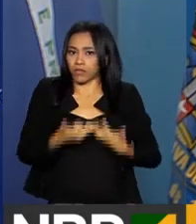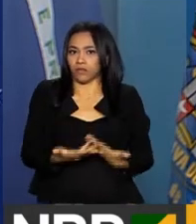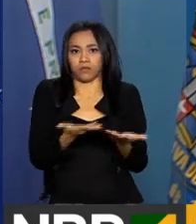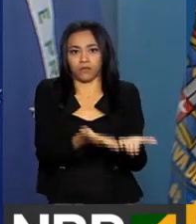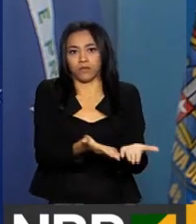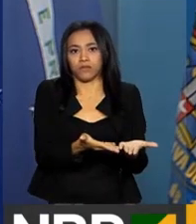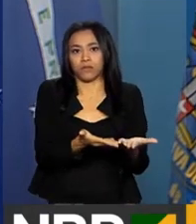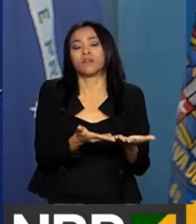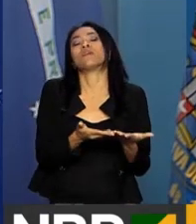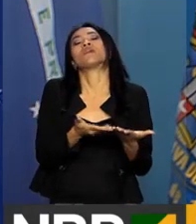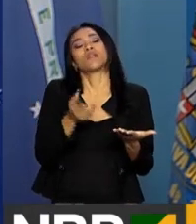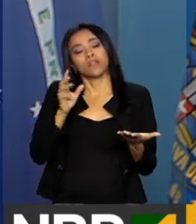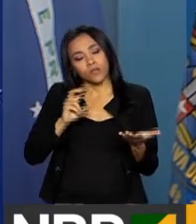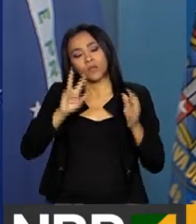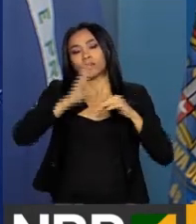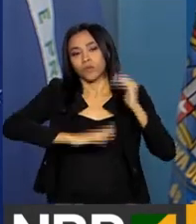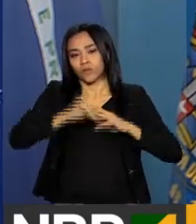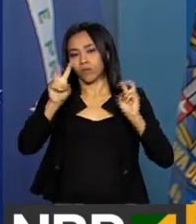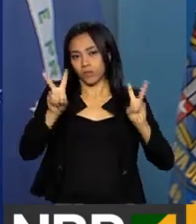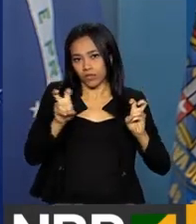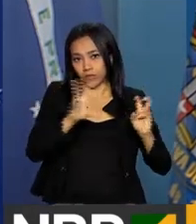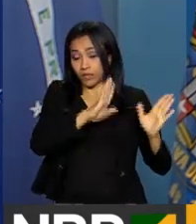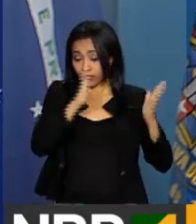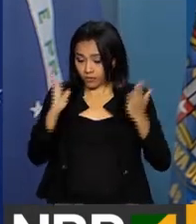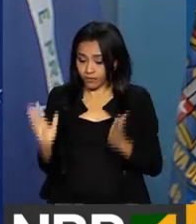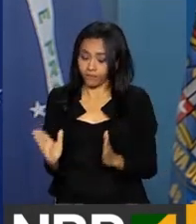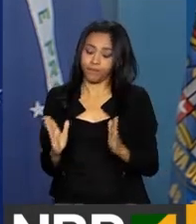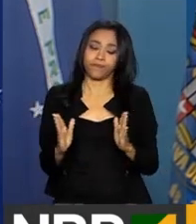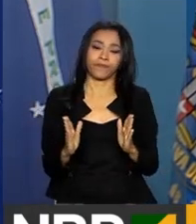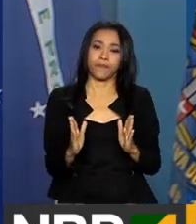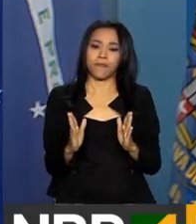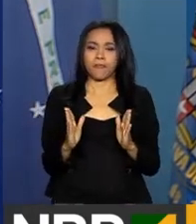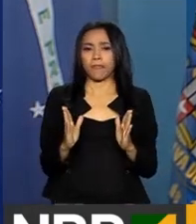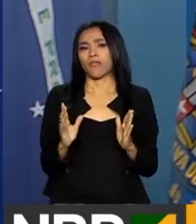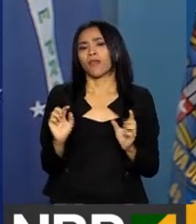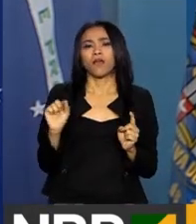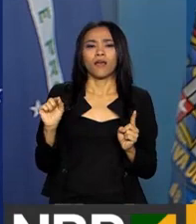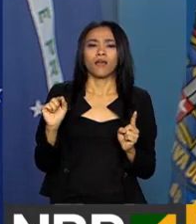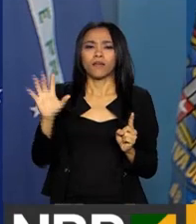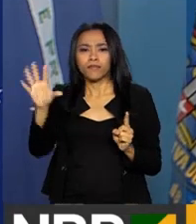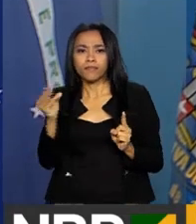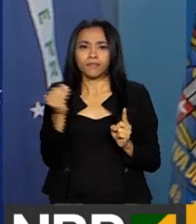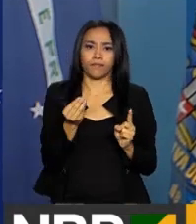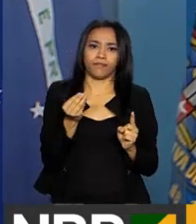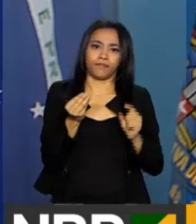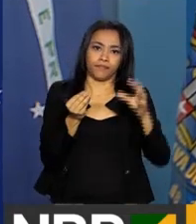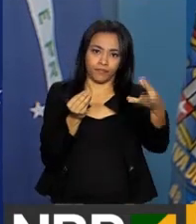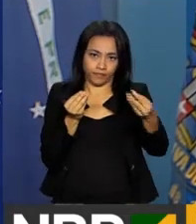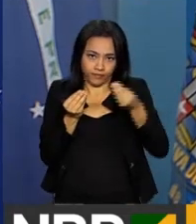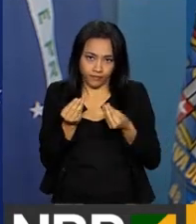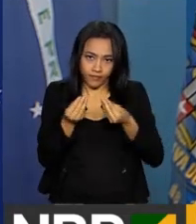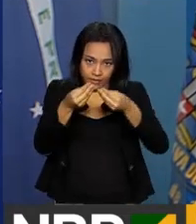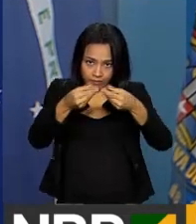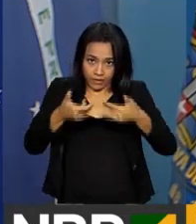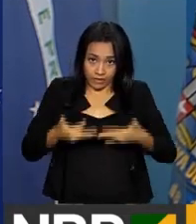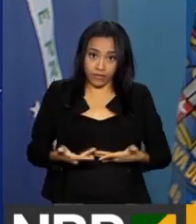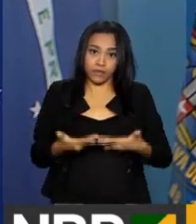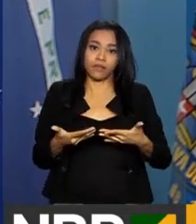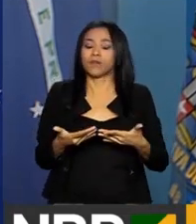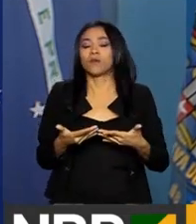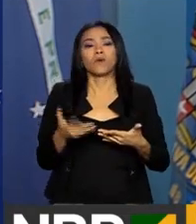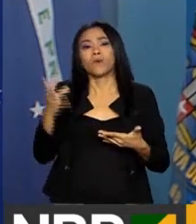trata dessas matérias estão somando esses dois aspectos um é o aspecto